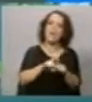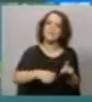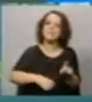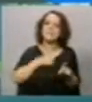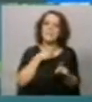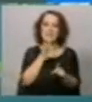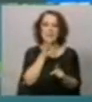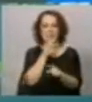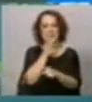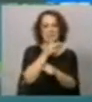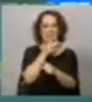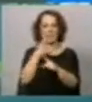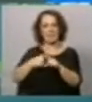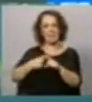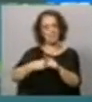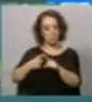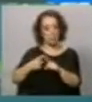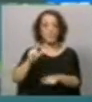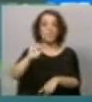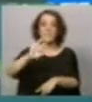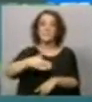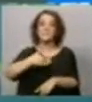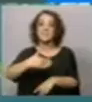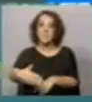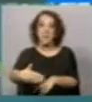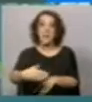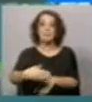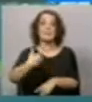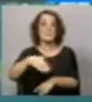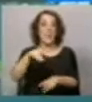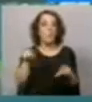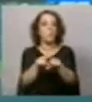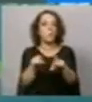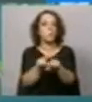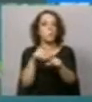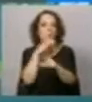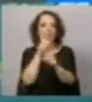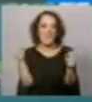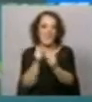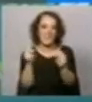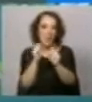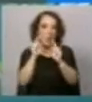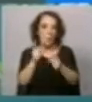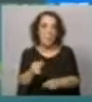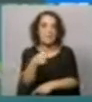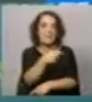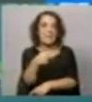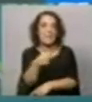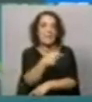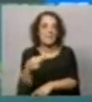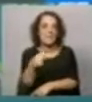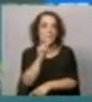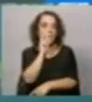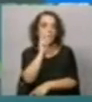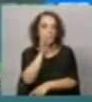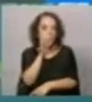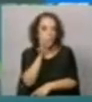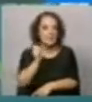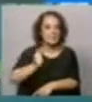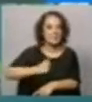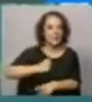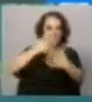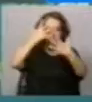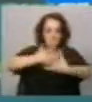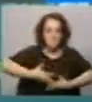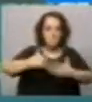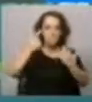térmico. O fim de semana também vai-nos fazer lembrar que o inverno veio a caminho, porque vamos ter as primeiras temperaturas negativas em princípio de madrugada, de sábado para domingo,